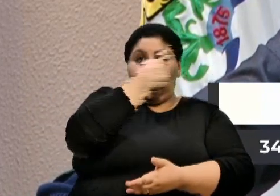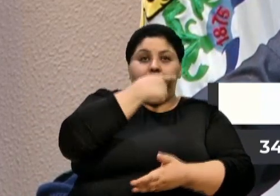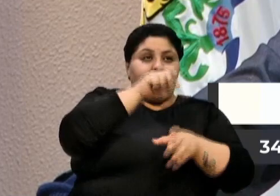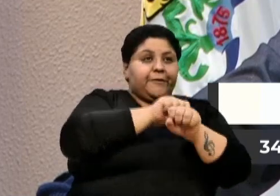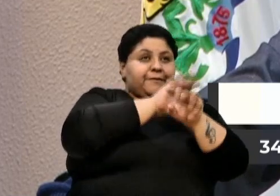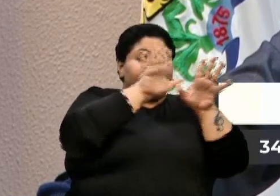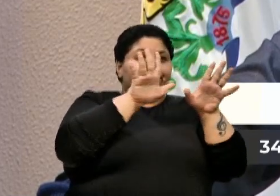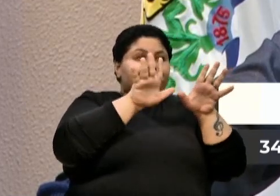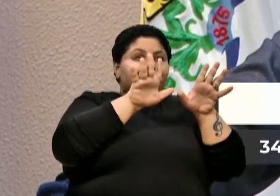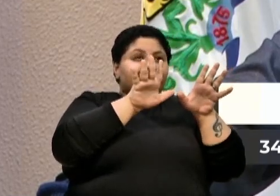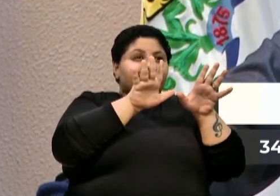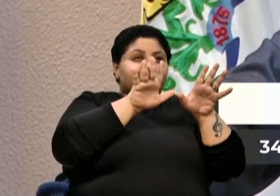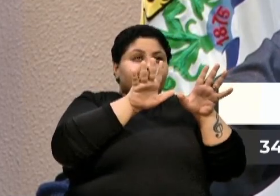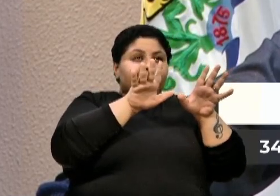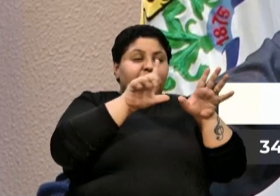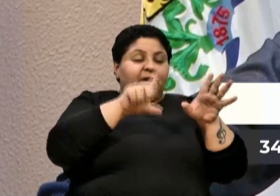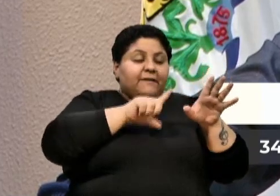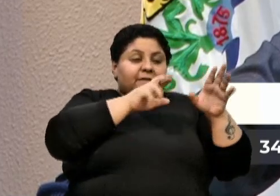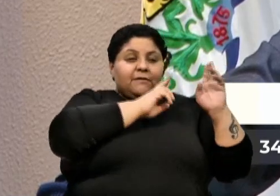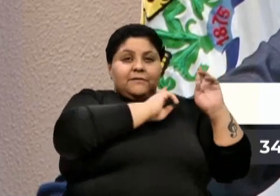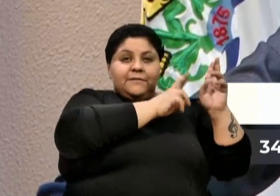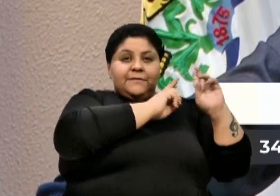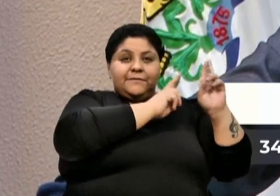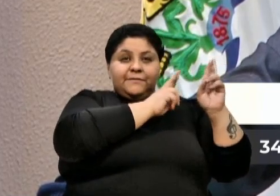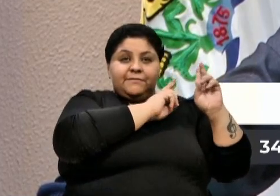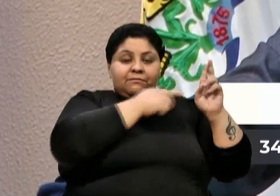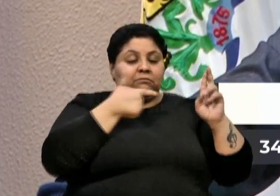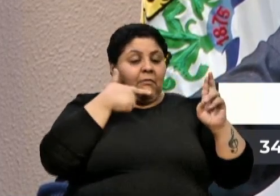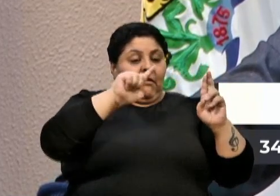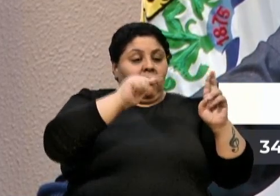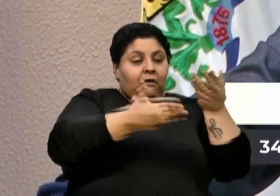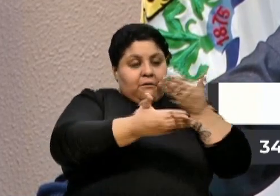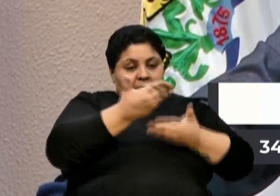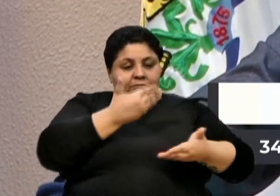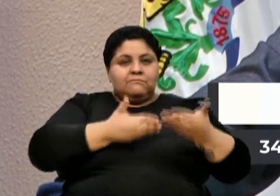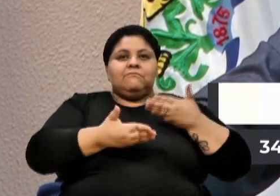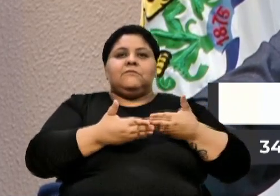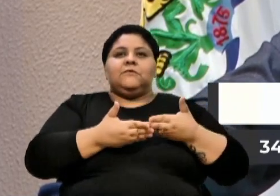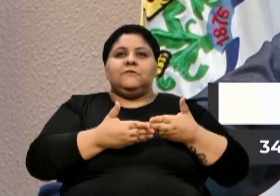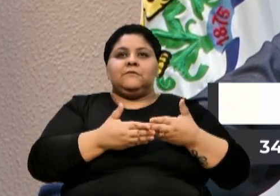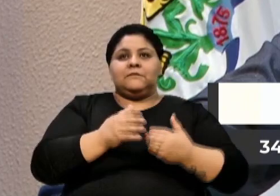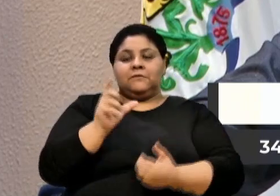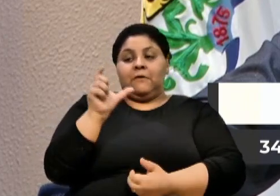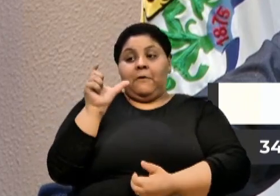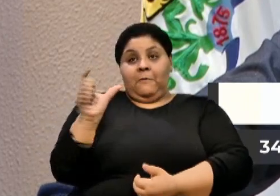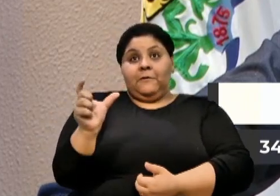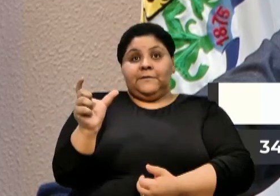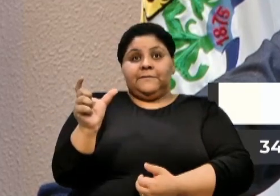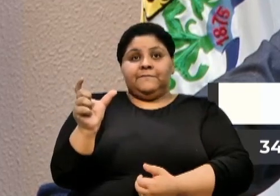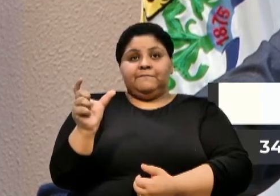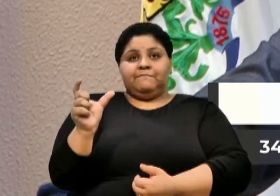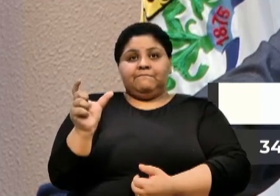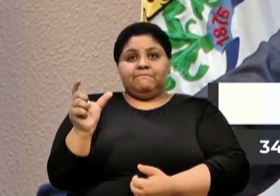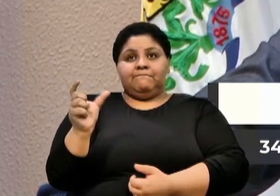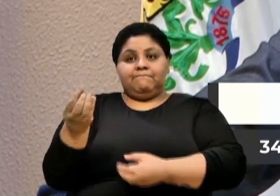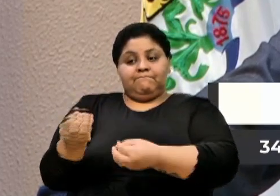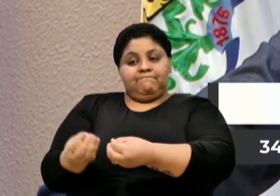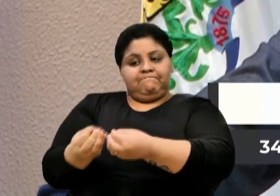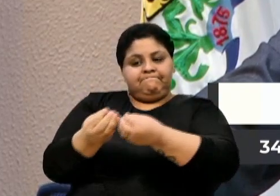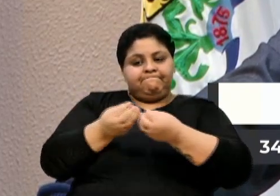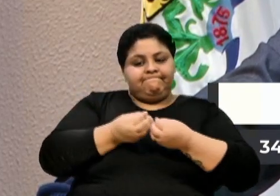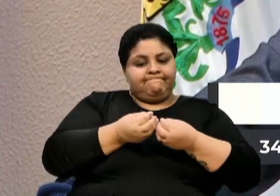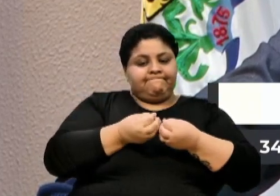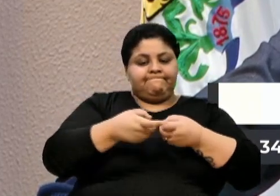de conseguir um atendimento, que é uma ficha para poder receber a consulta aí de